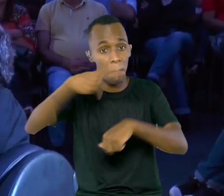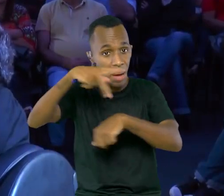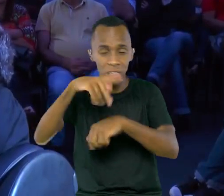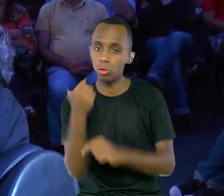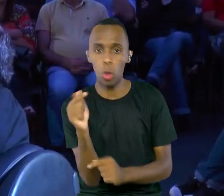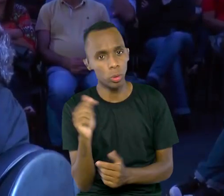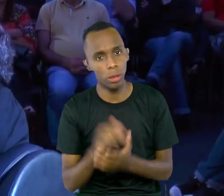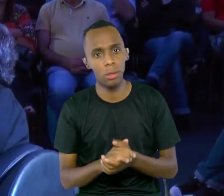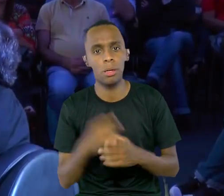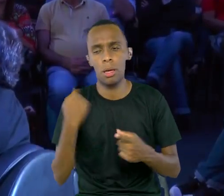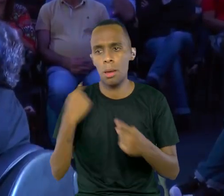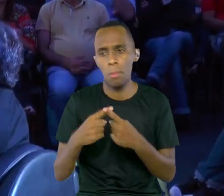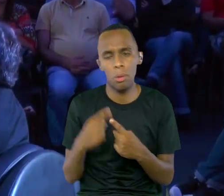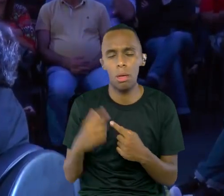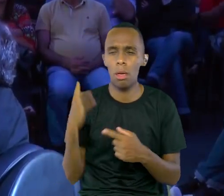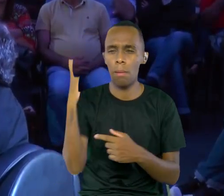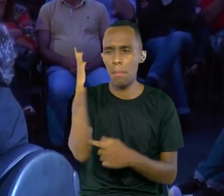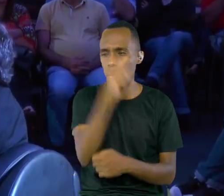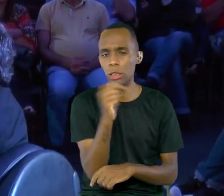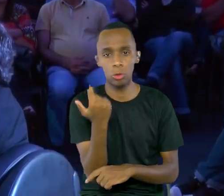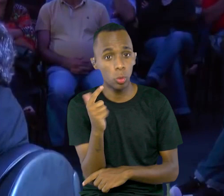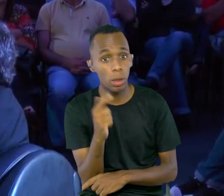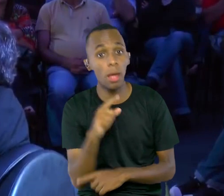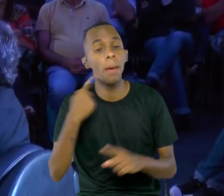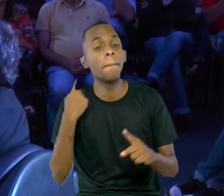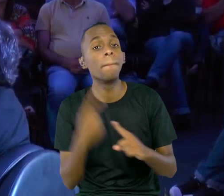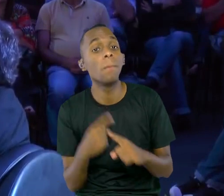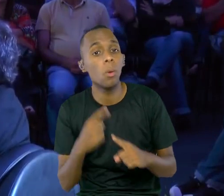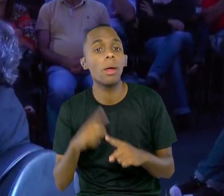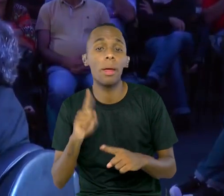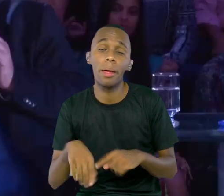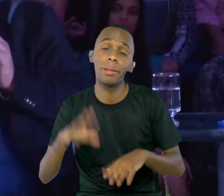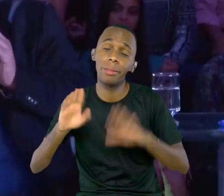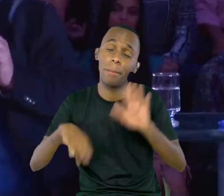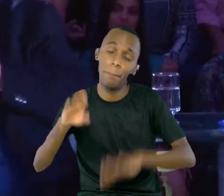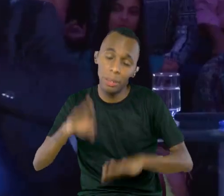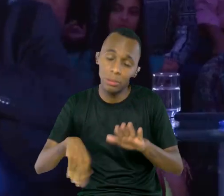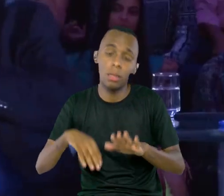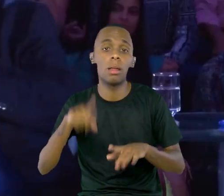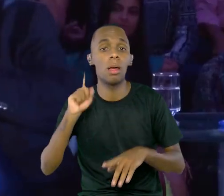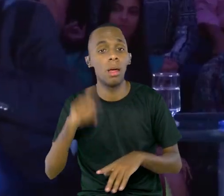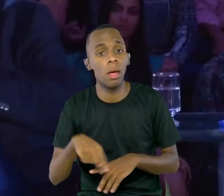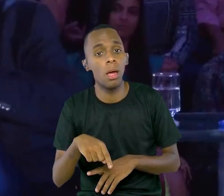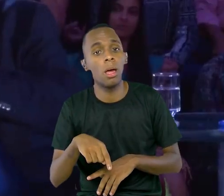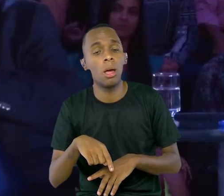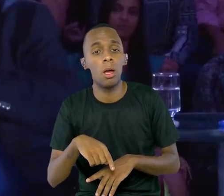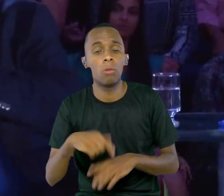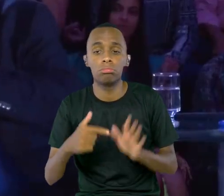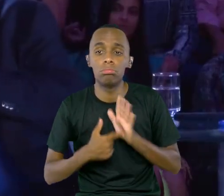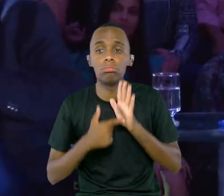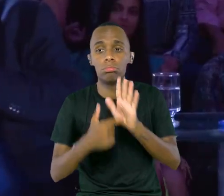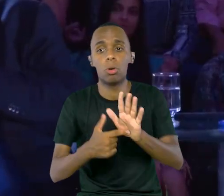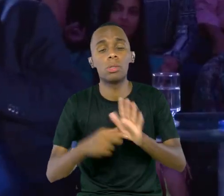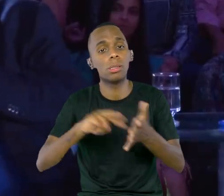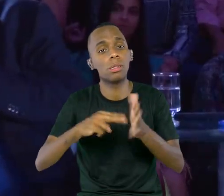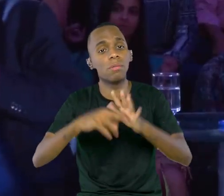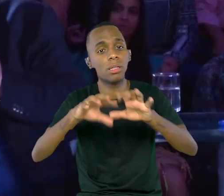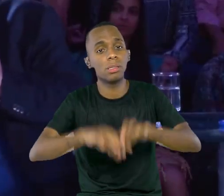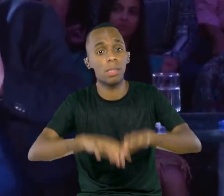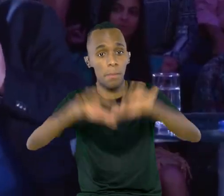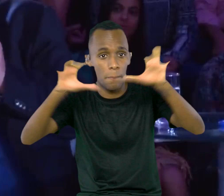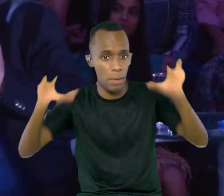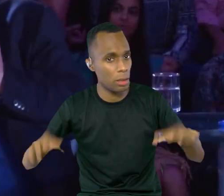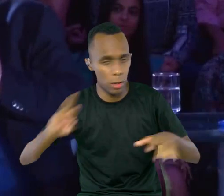nacionais. Não porque eles não tenham beleza, mas porque eles são, num determinado momento da história humana, um indicador